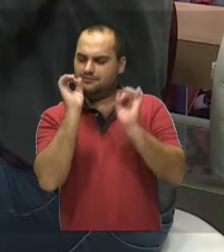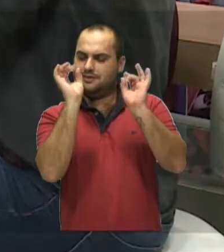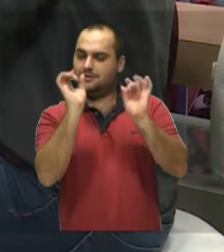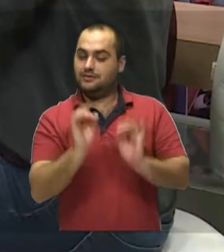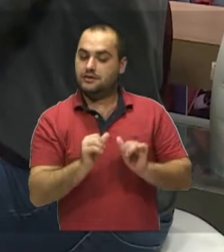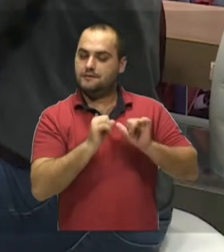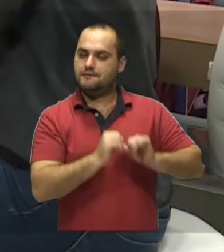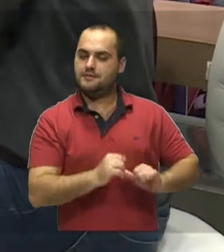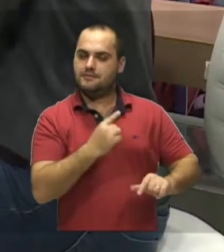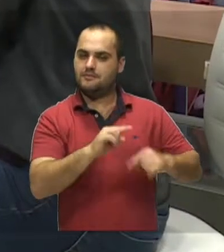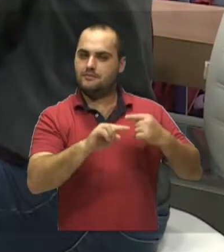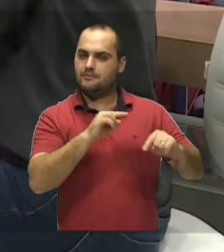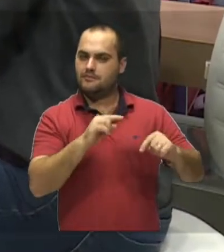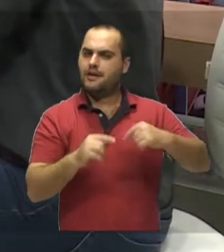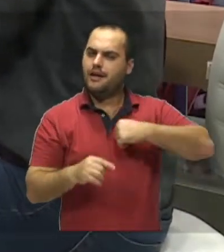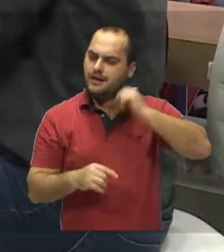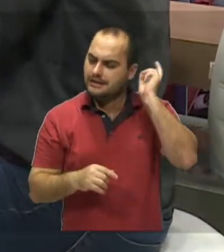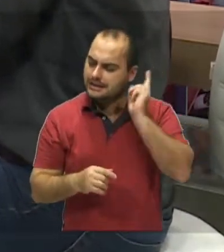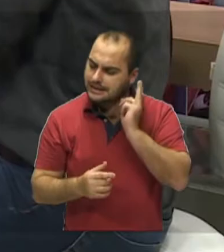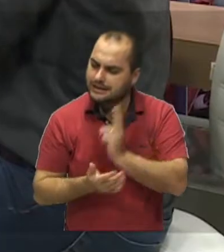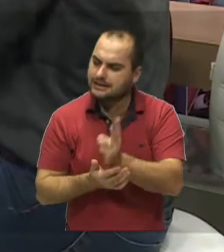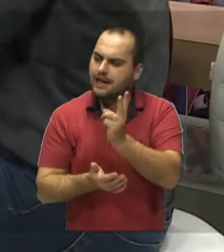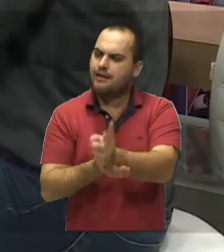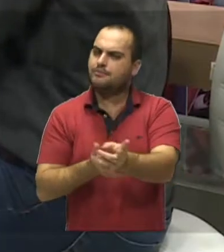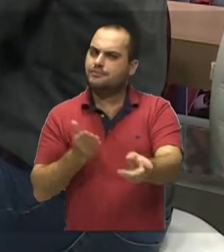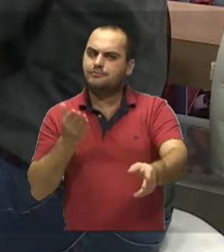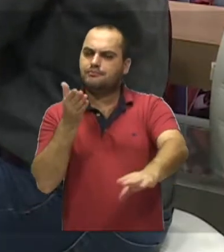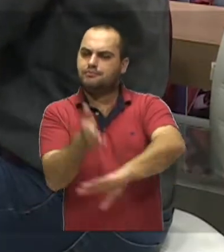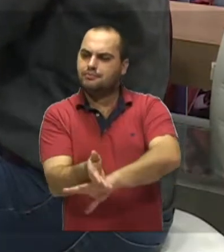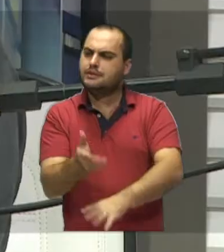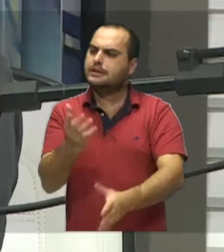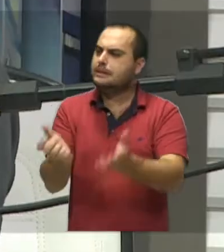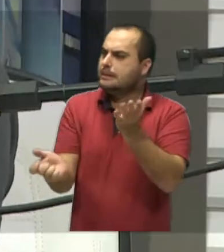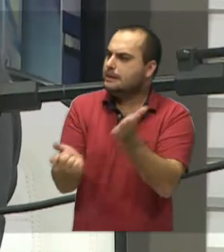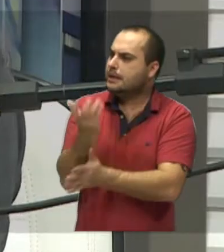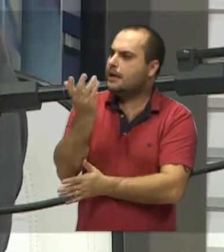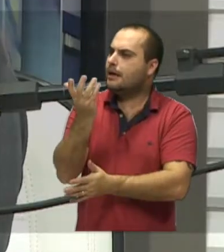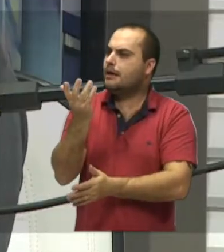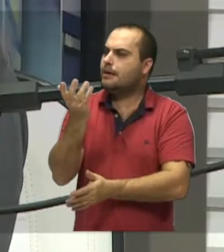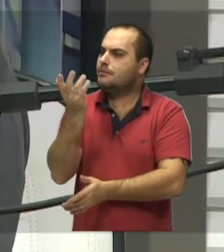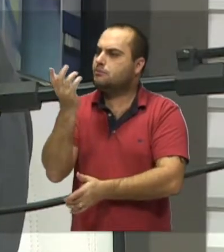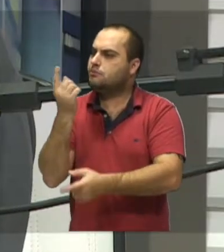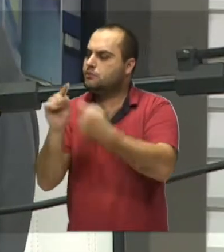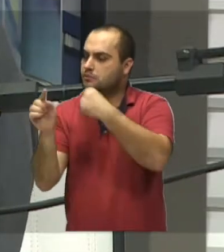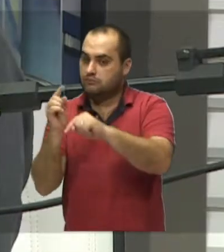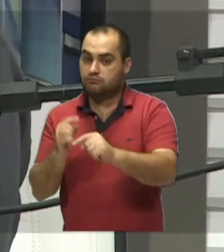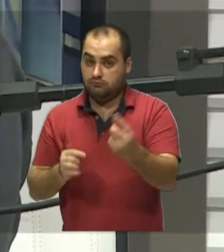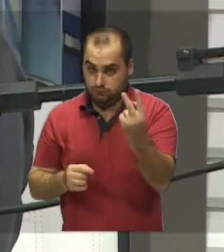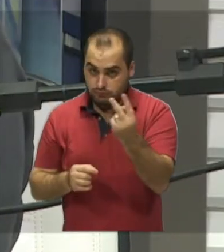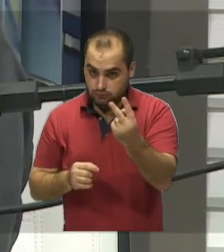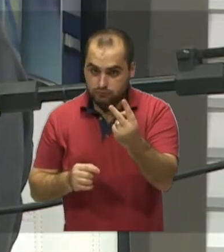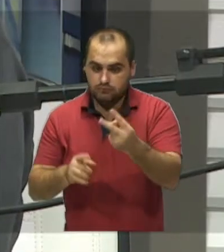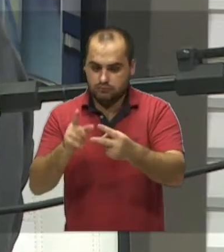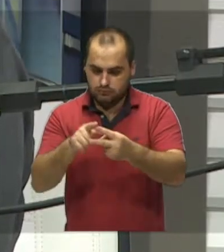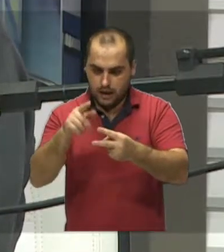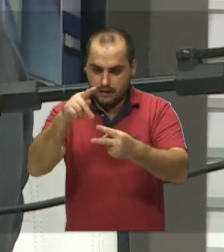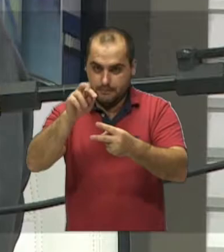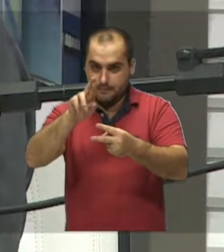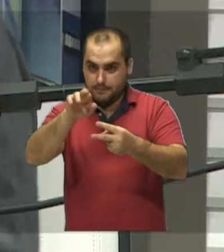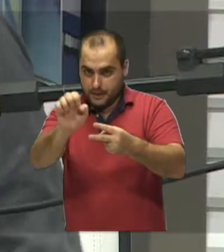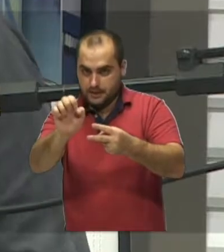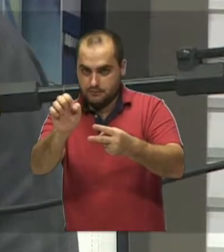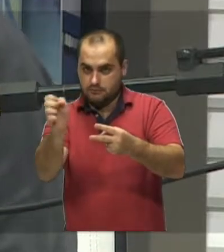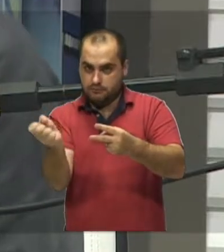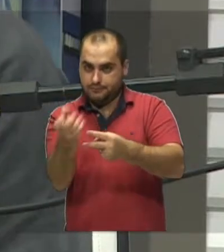eu sempre fui muito metida nessa parte do processo de produção, assim. Nos 2 trabalhos, a gente trabalhou com a pré-produção do trabalho. Então, por